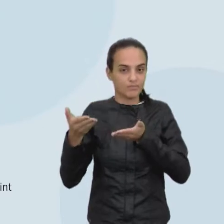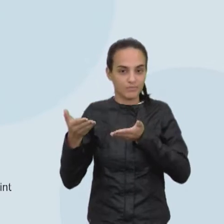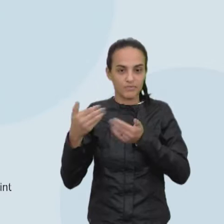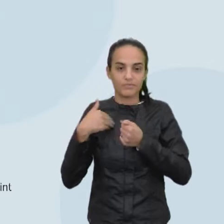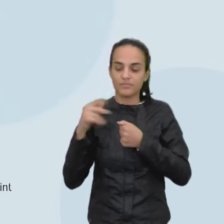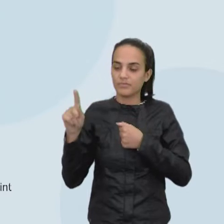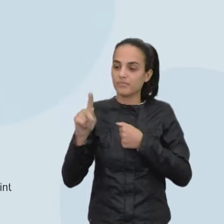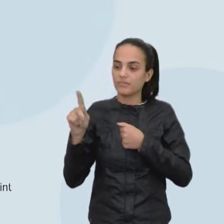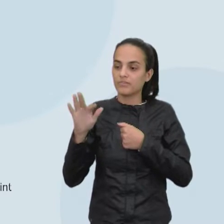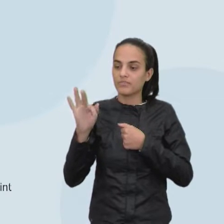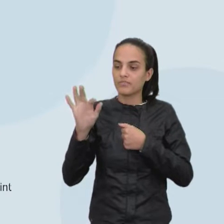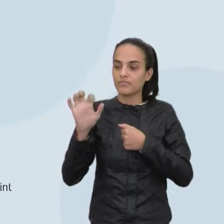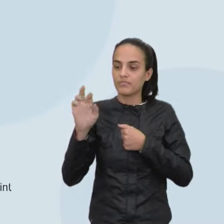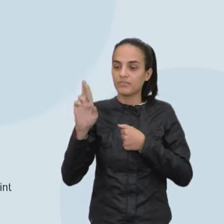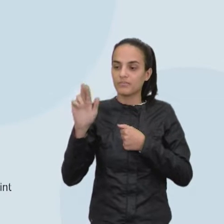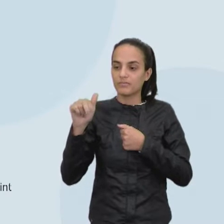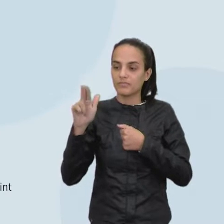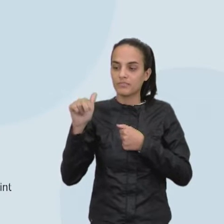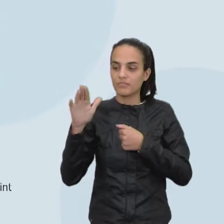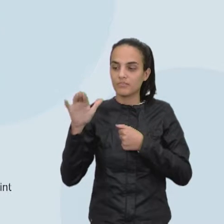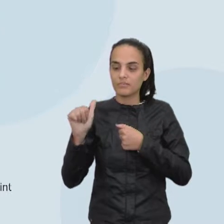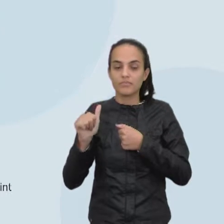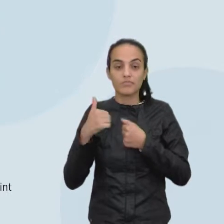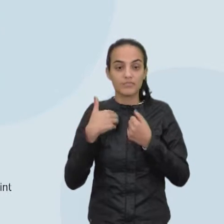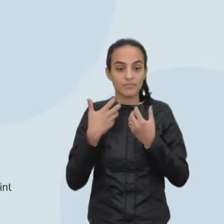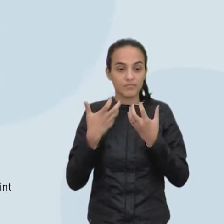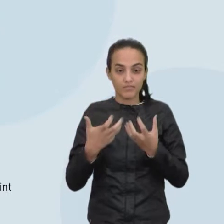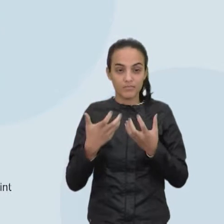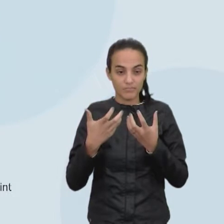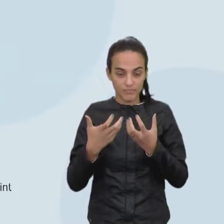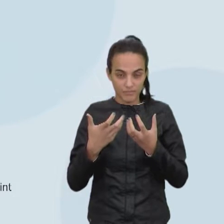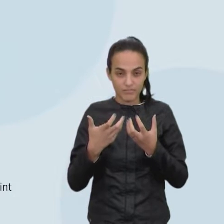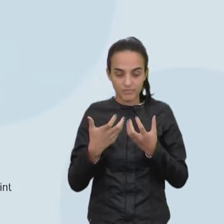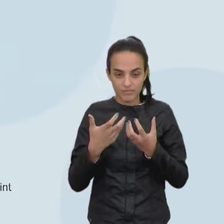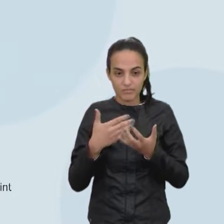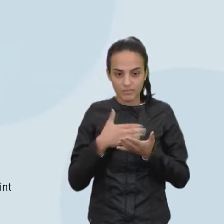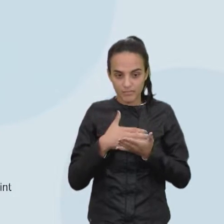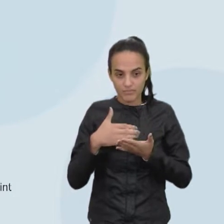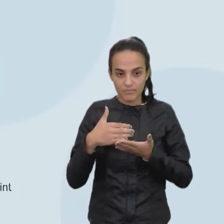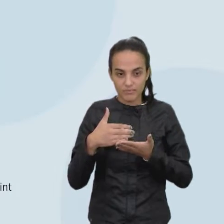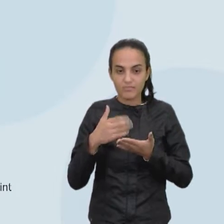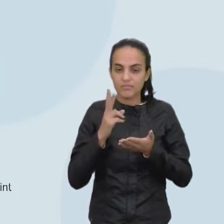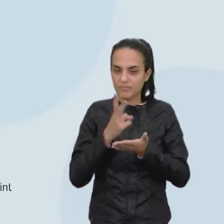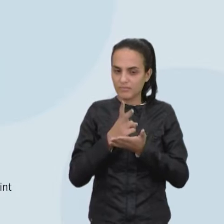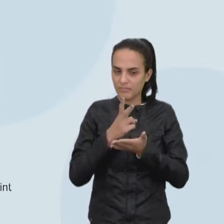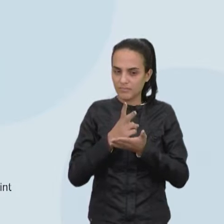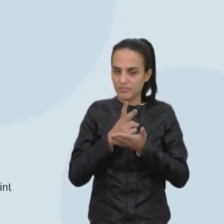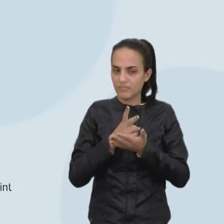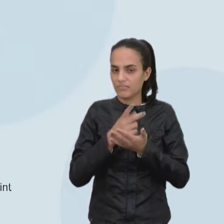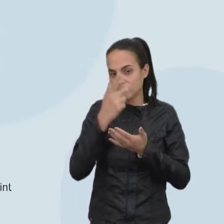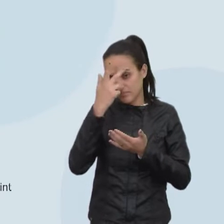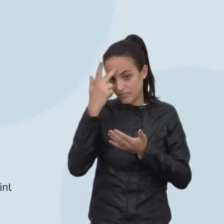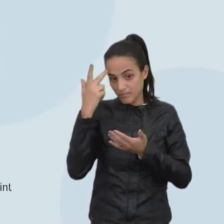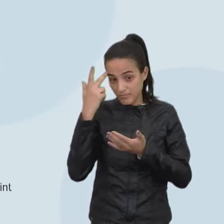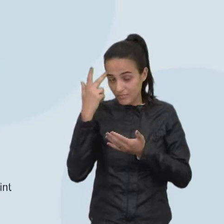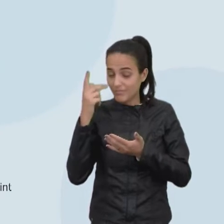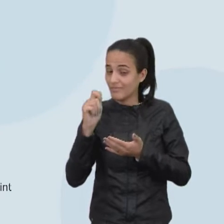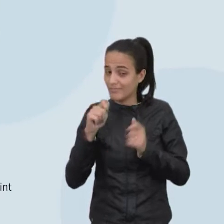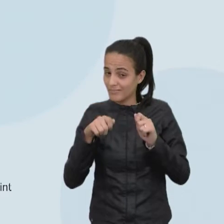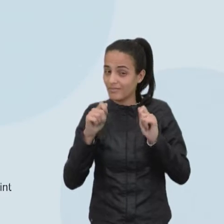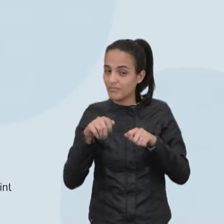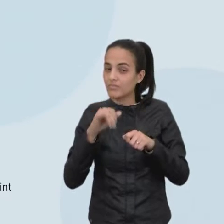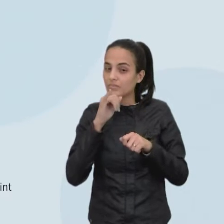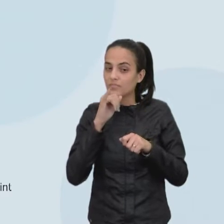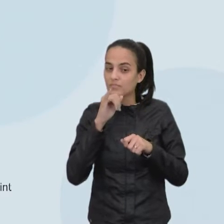Prof. Fernanda, quer fazer dar as honras hoje? Faço sim. Sempre que alguém se dá o trabalho de comentar